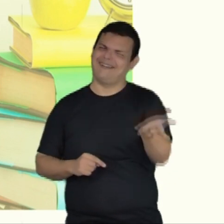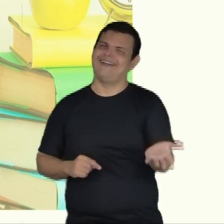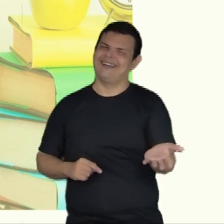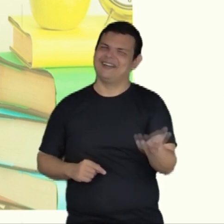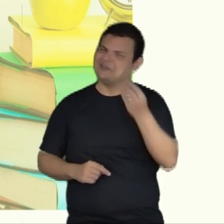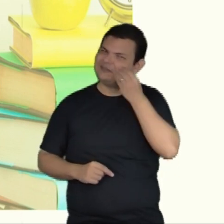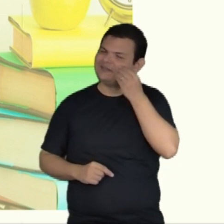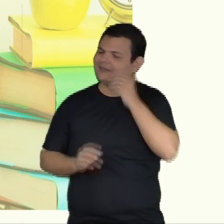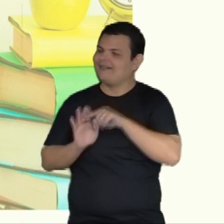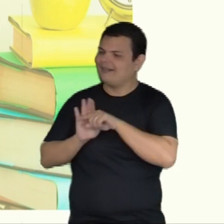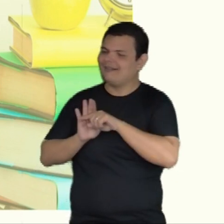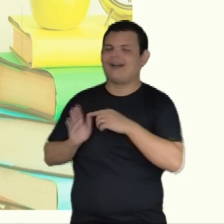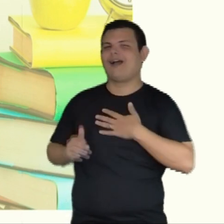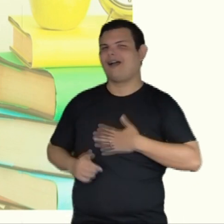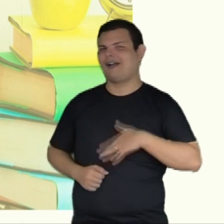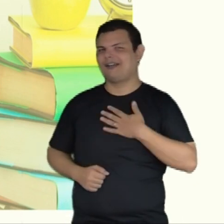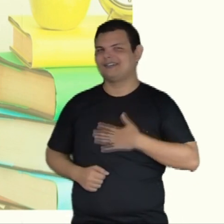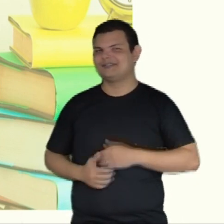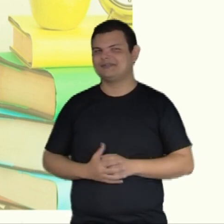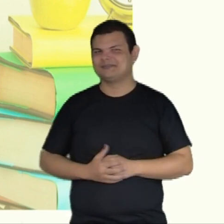calma.